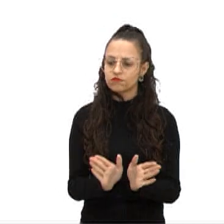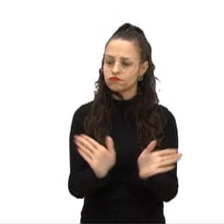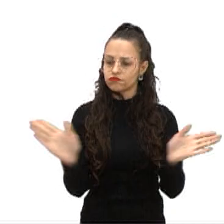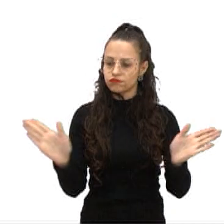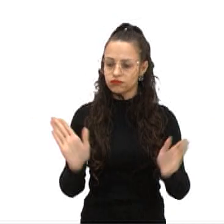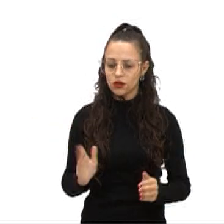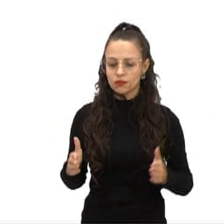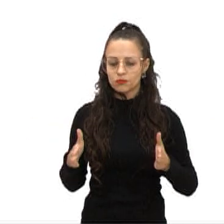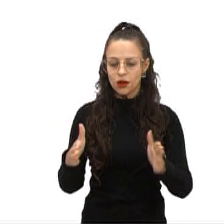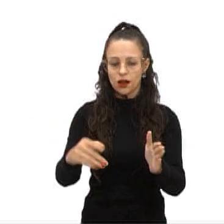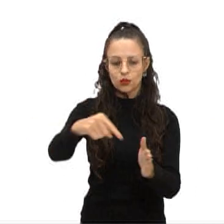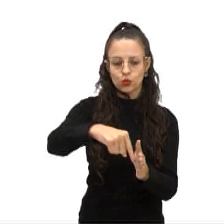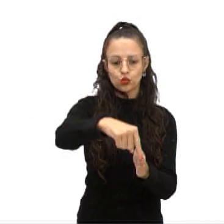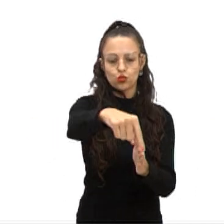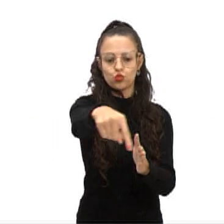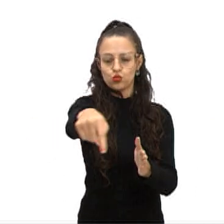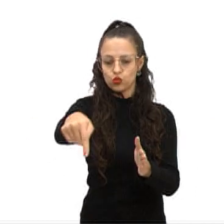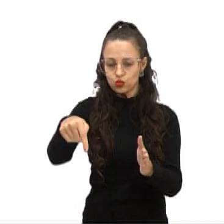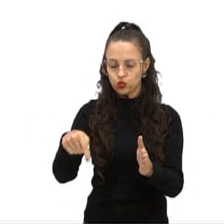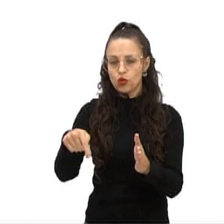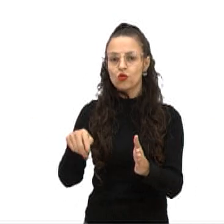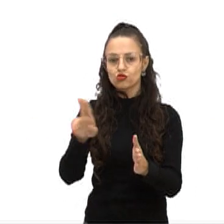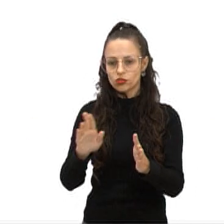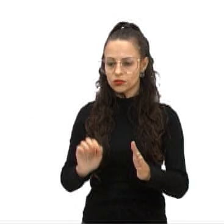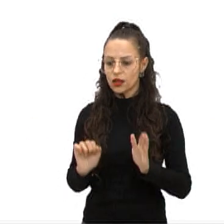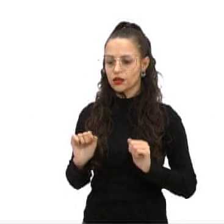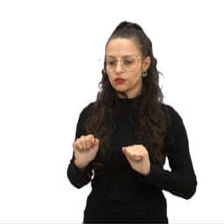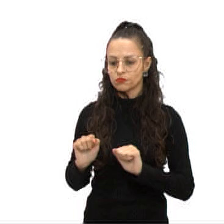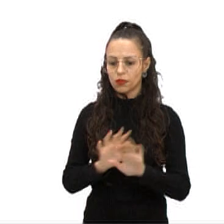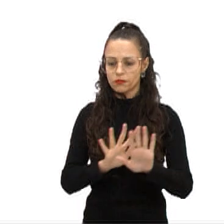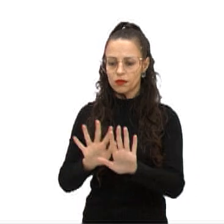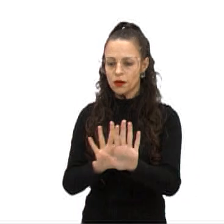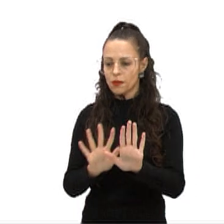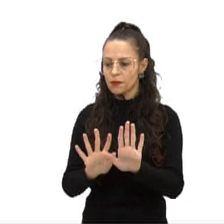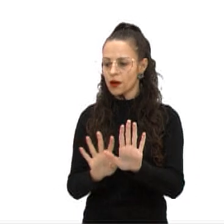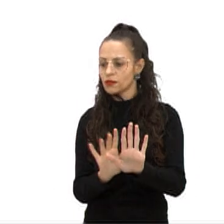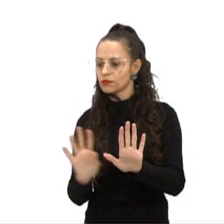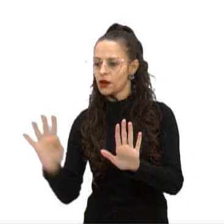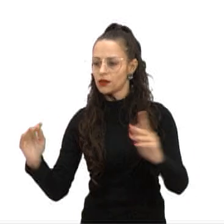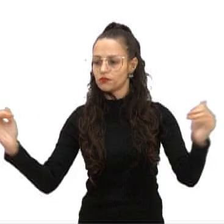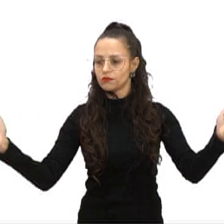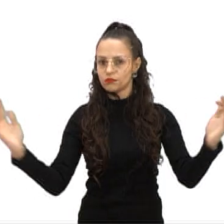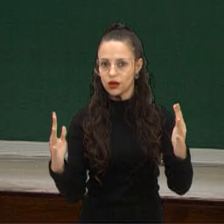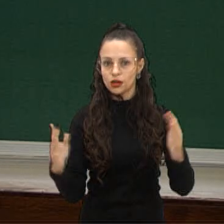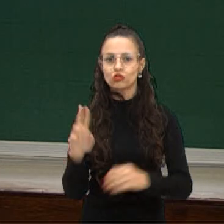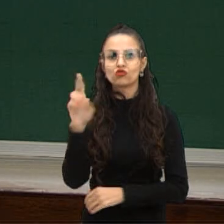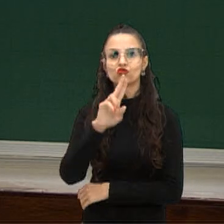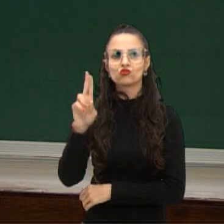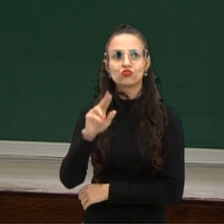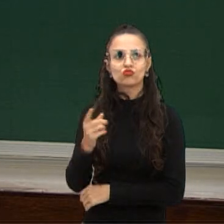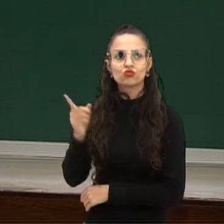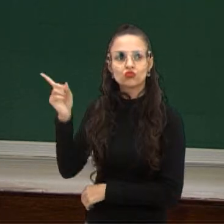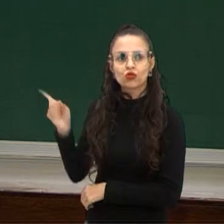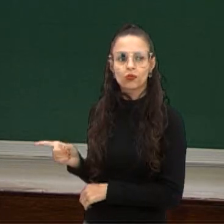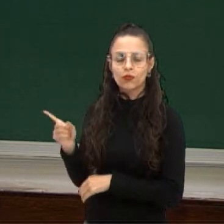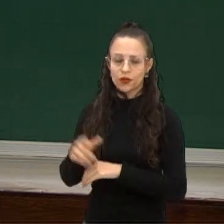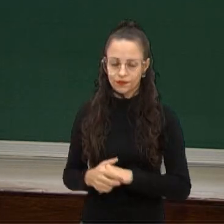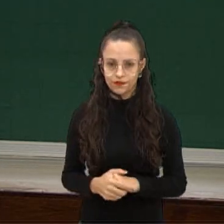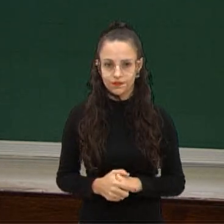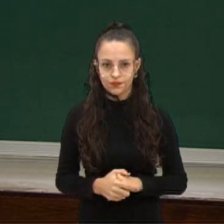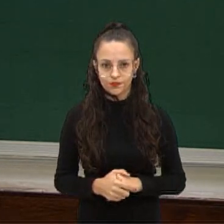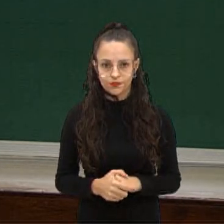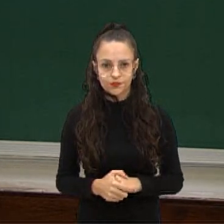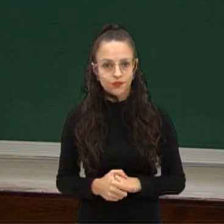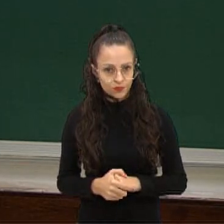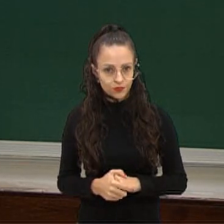por trás do altar-mor, utilizada por peregrinos que vinham visitar a igreja. É abside, o ambulatório